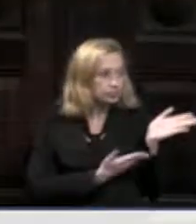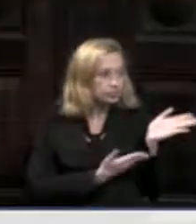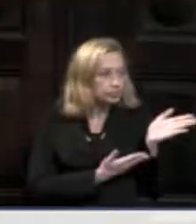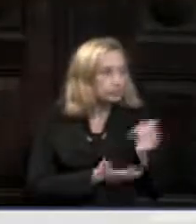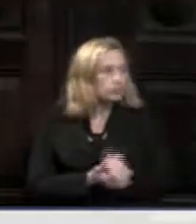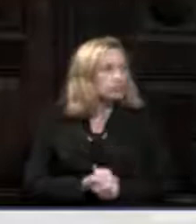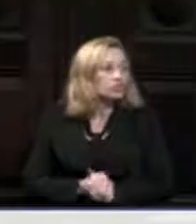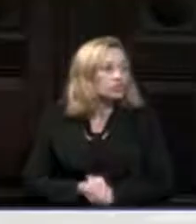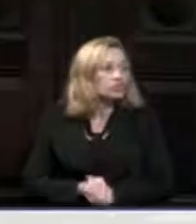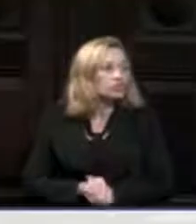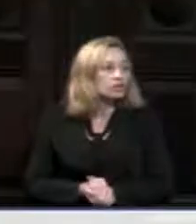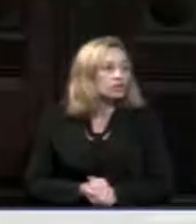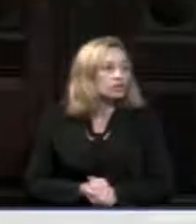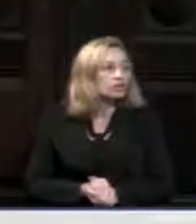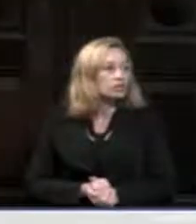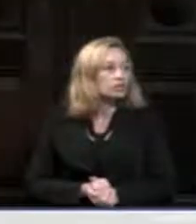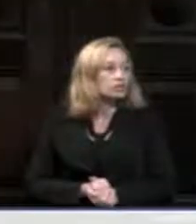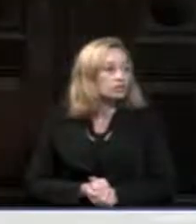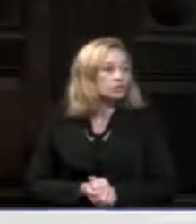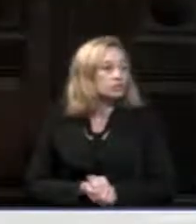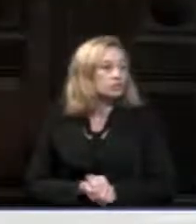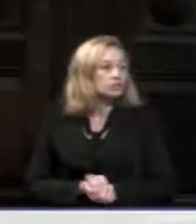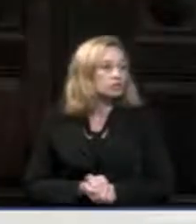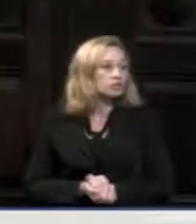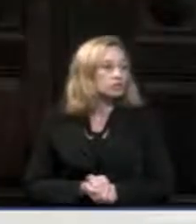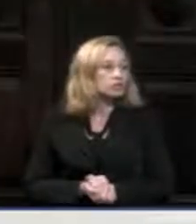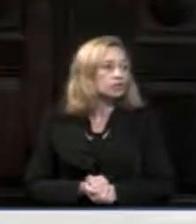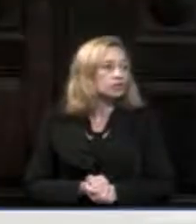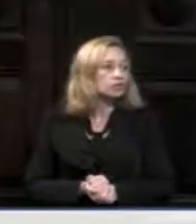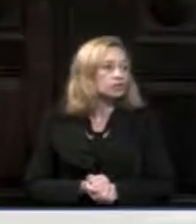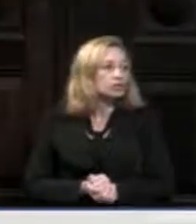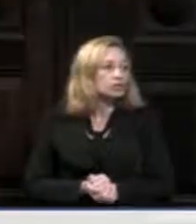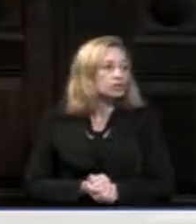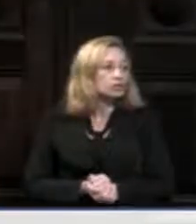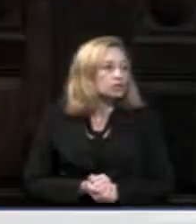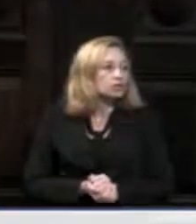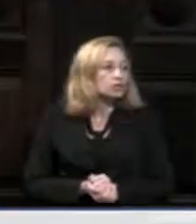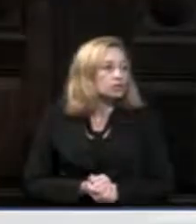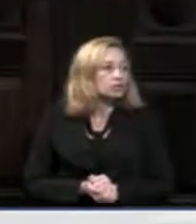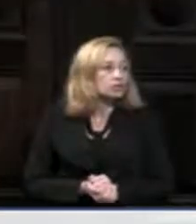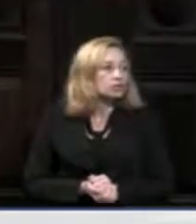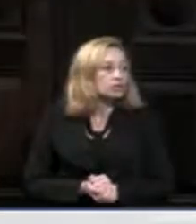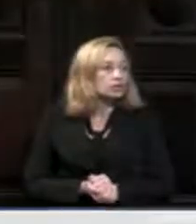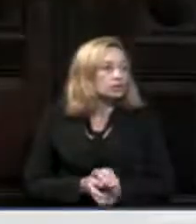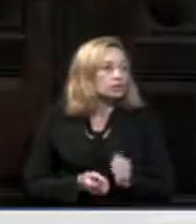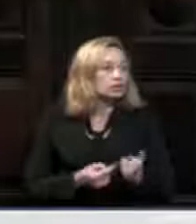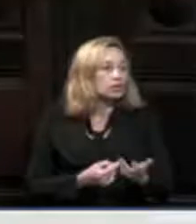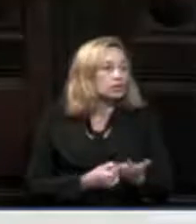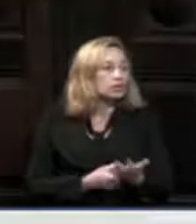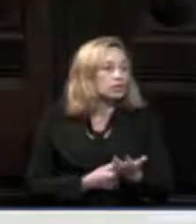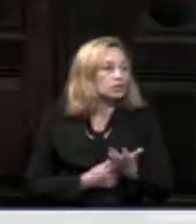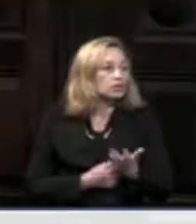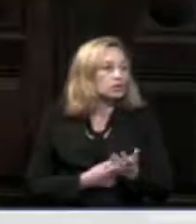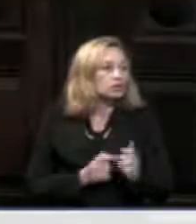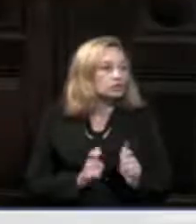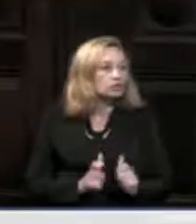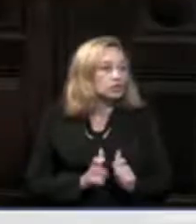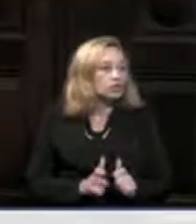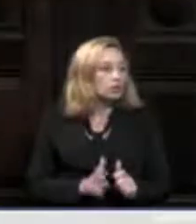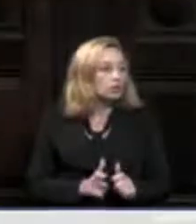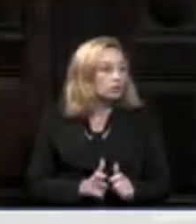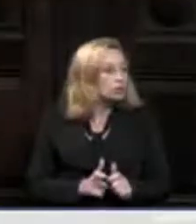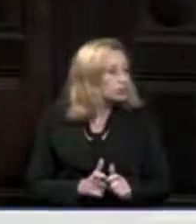conclui pela desafetação da área e pela retomada do TAC, iniciado lá atrás pelo Dr.